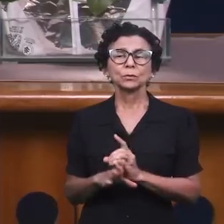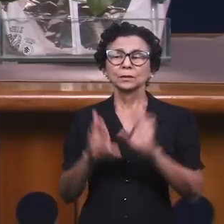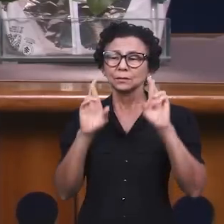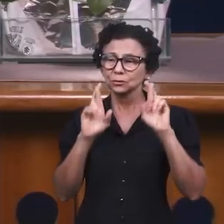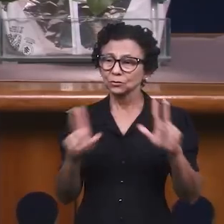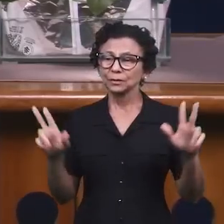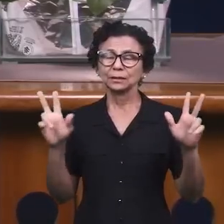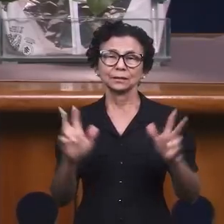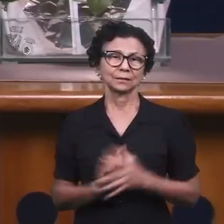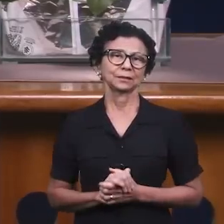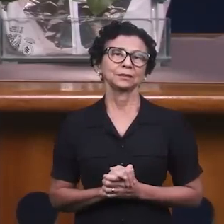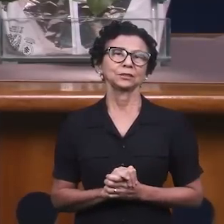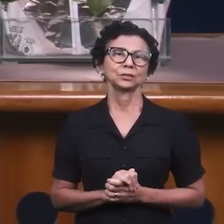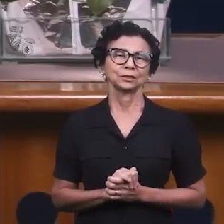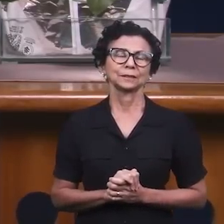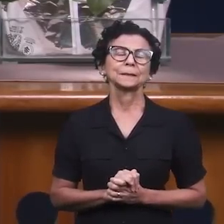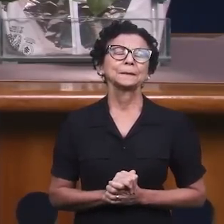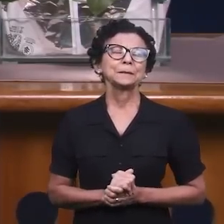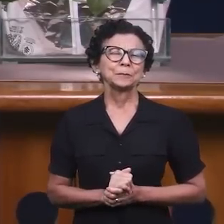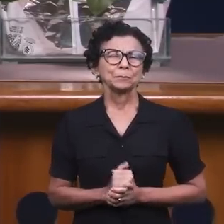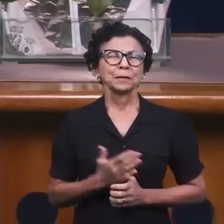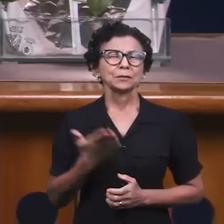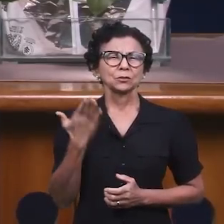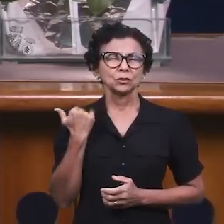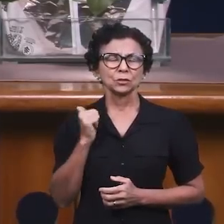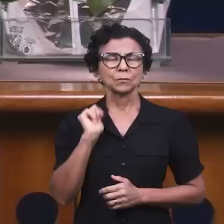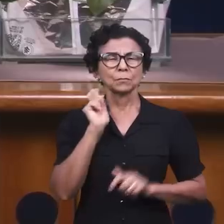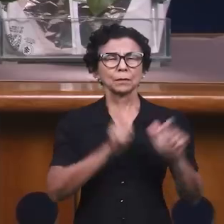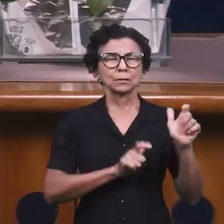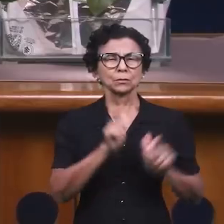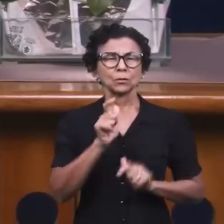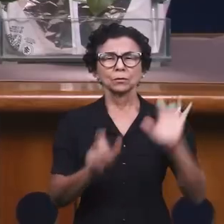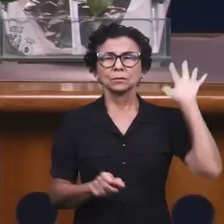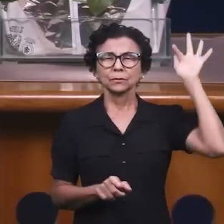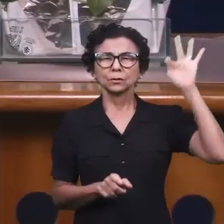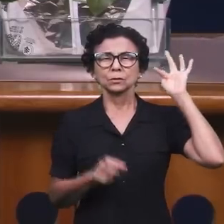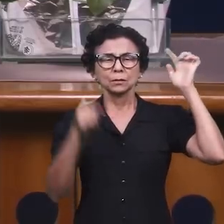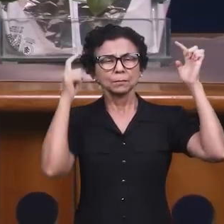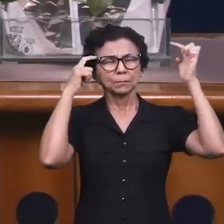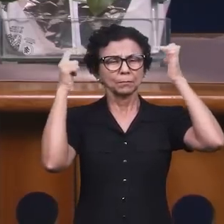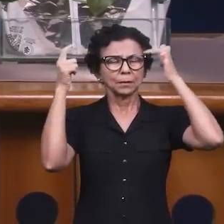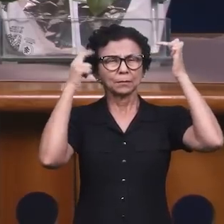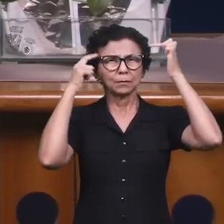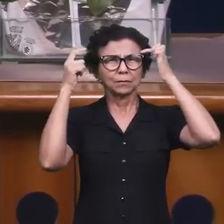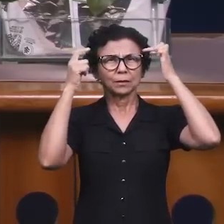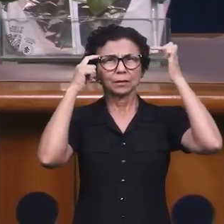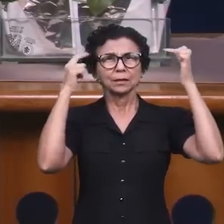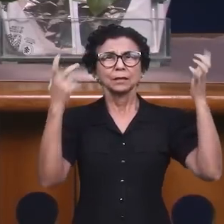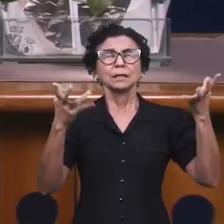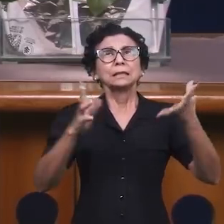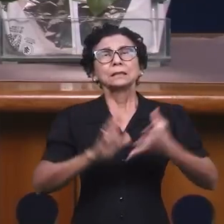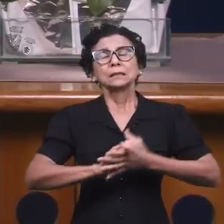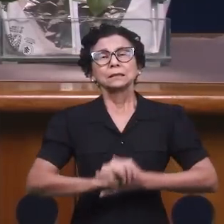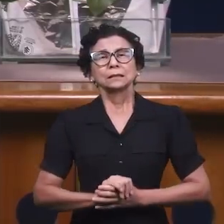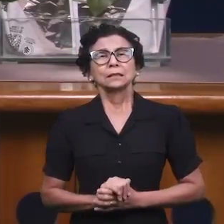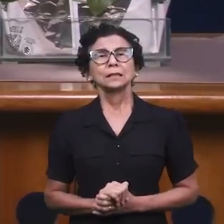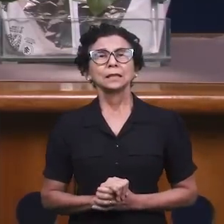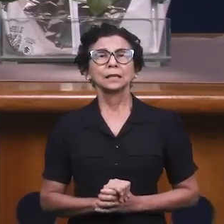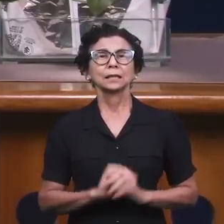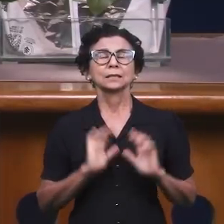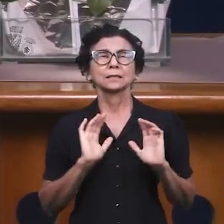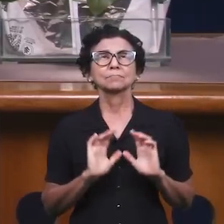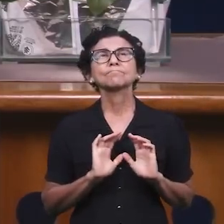diferente. Haviam pensamentos filosóficos de que o mundo adivinha, né, de uma energia